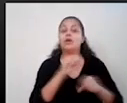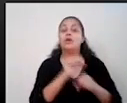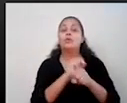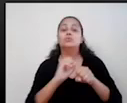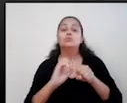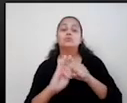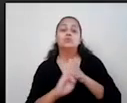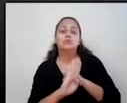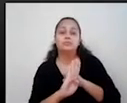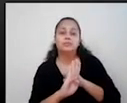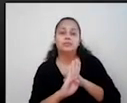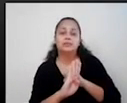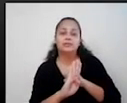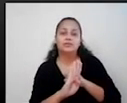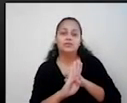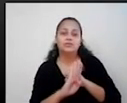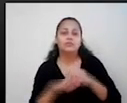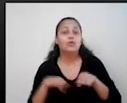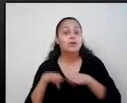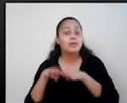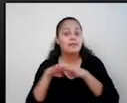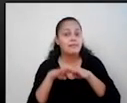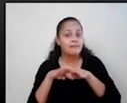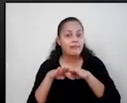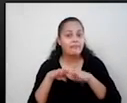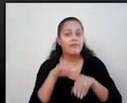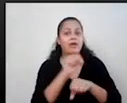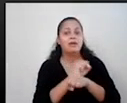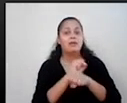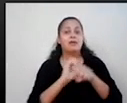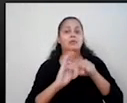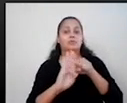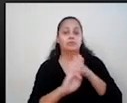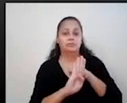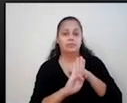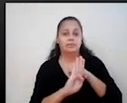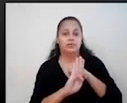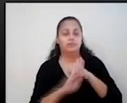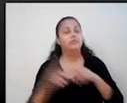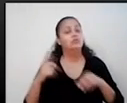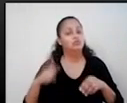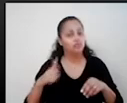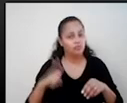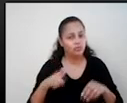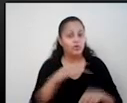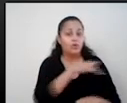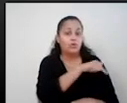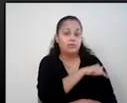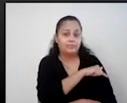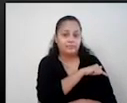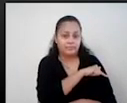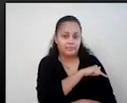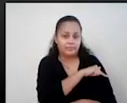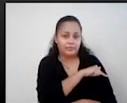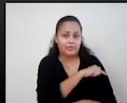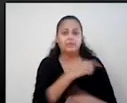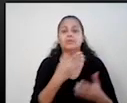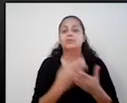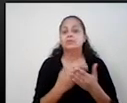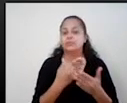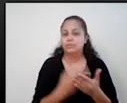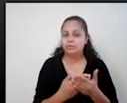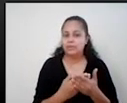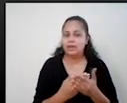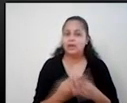a um substantivo. Ele é equivalente a um substantivo. Novamente, ó. Os alunos do 7º ano estudaram